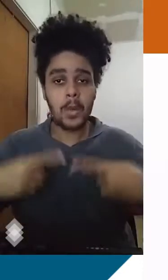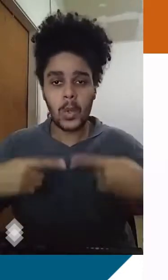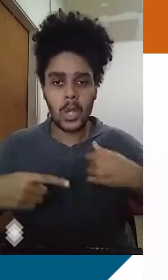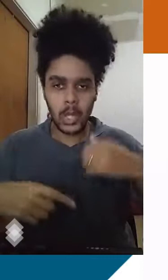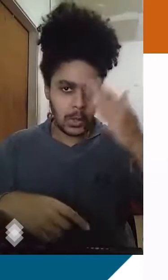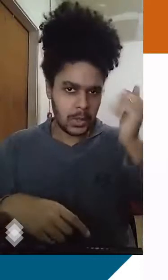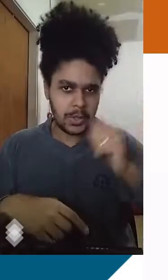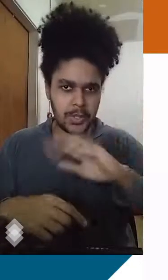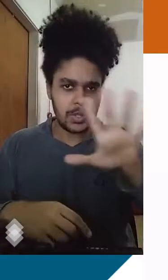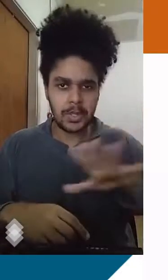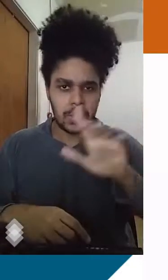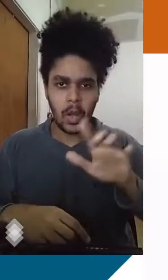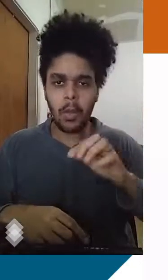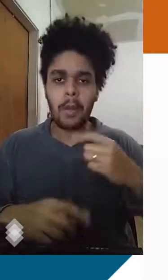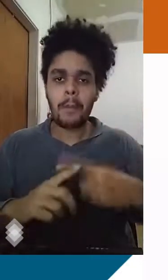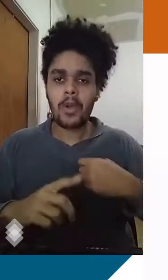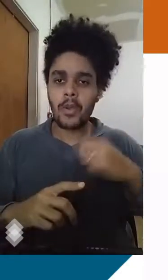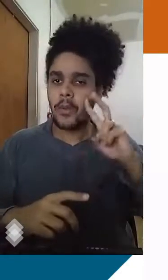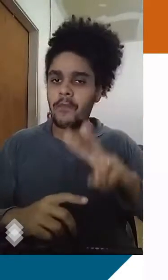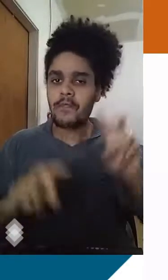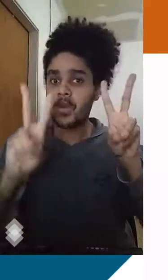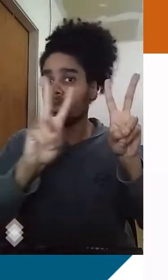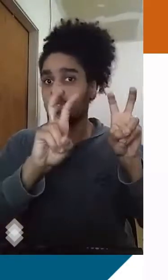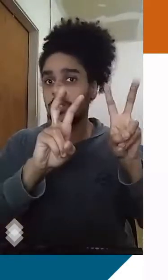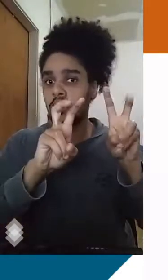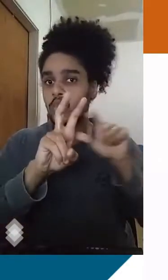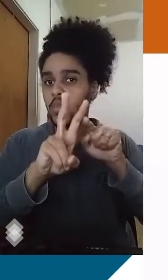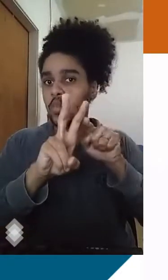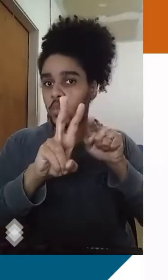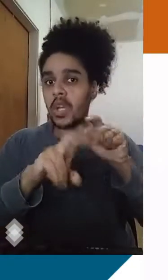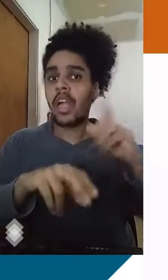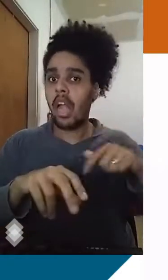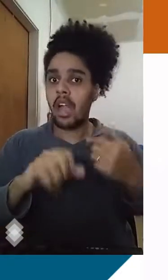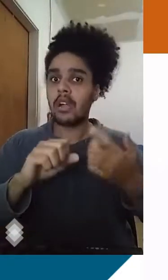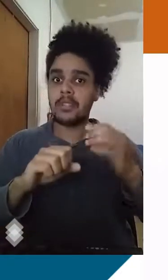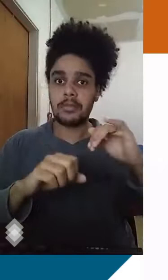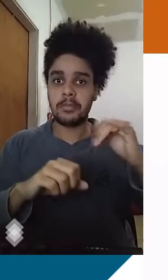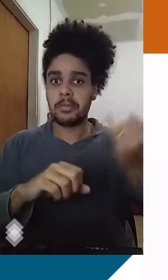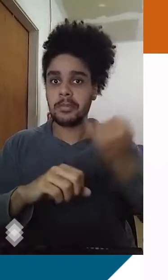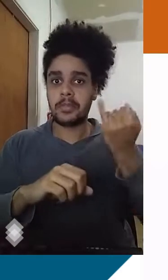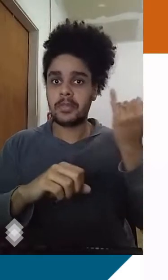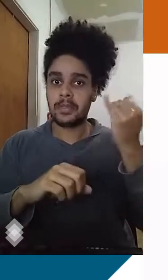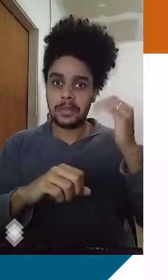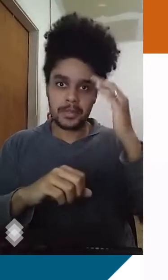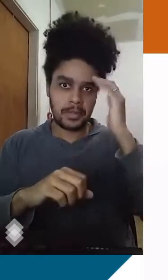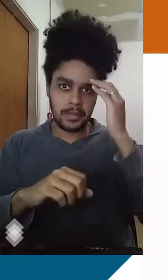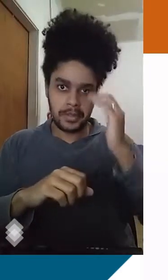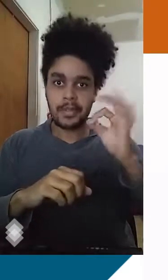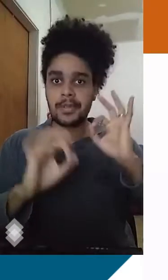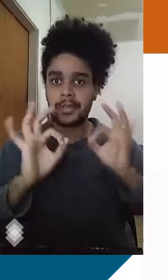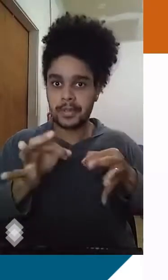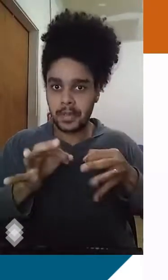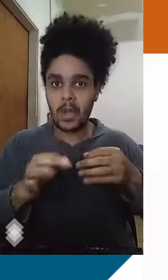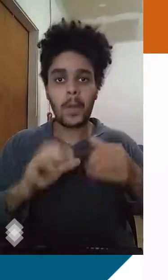só sei, de maneira geral, porque eu olhei o título desse mapa, que é um dos elementos fundamentais para a gente interpretar de uma